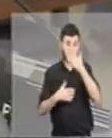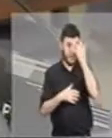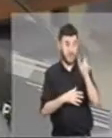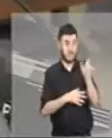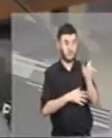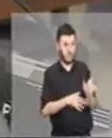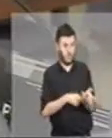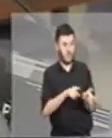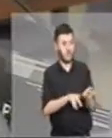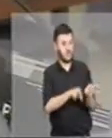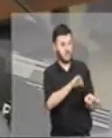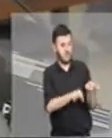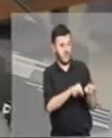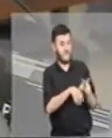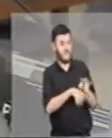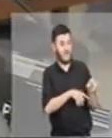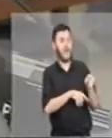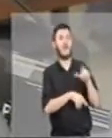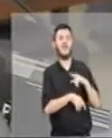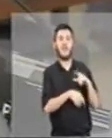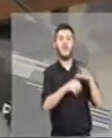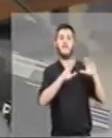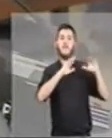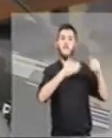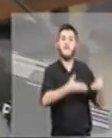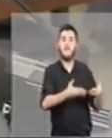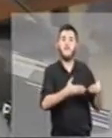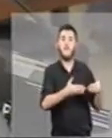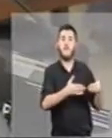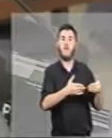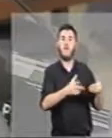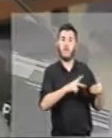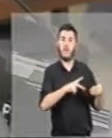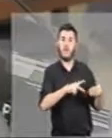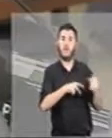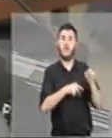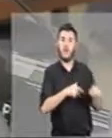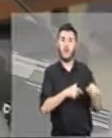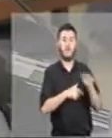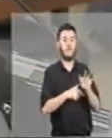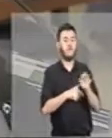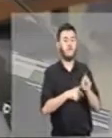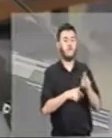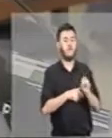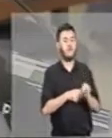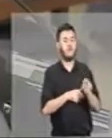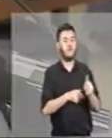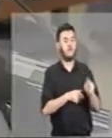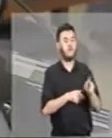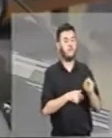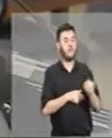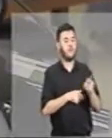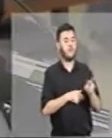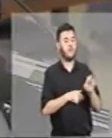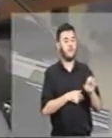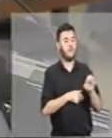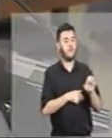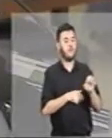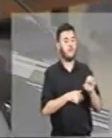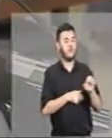Portanto, se o contínuo do Supremo ou do